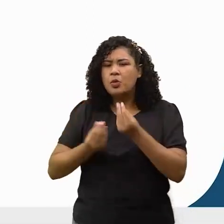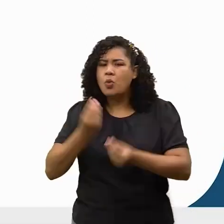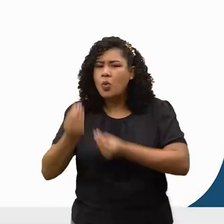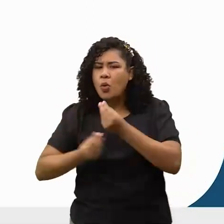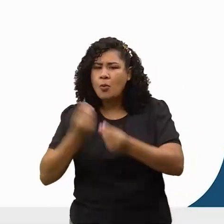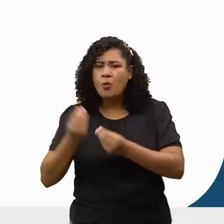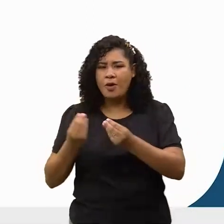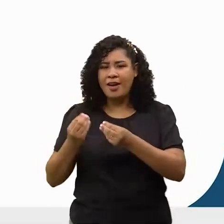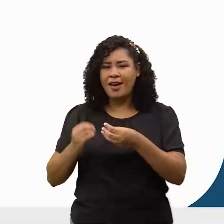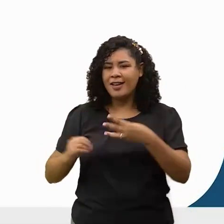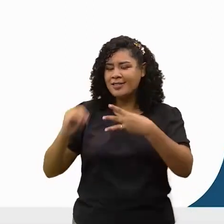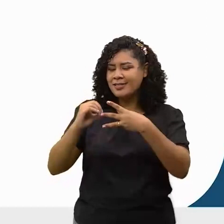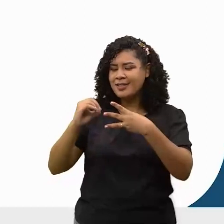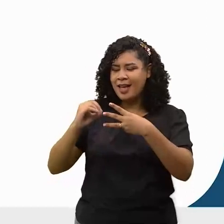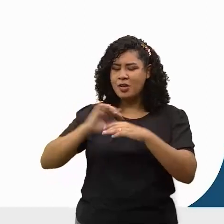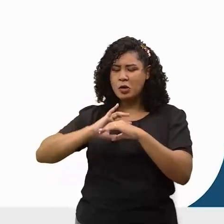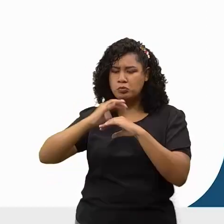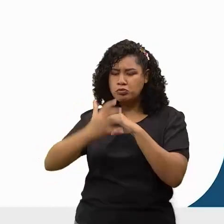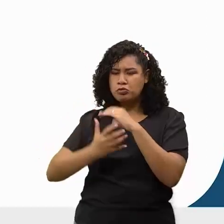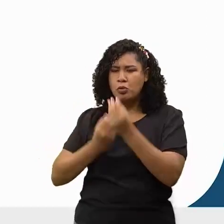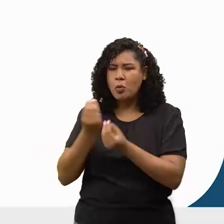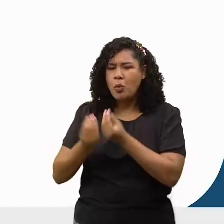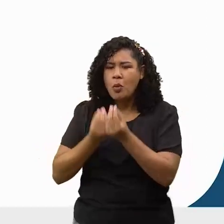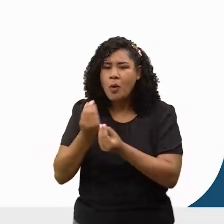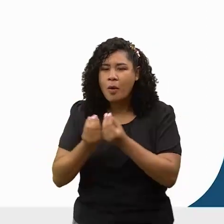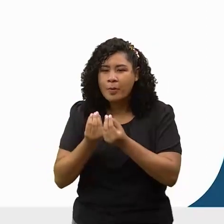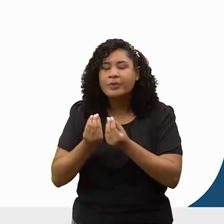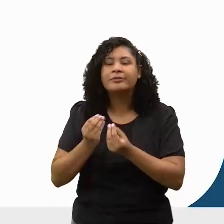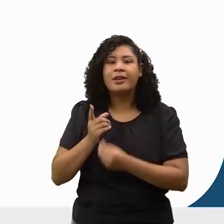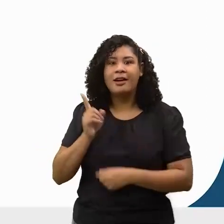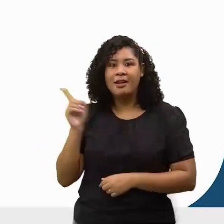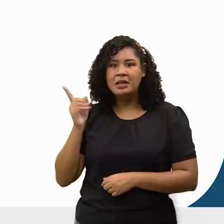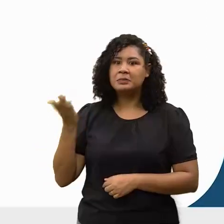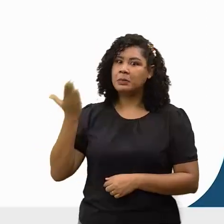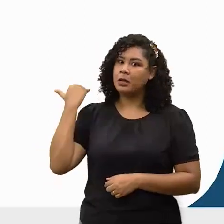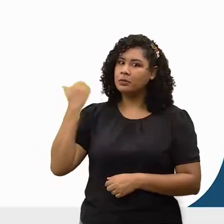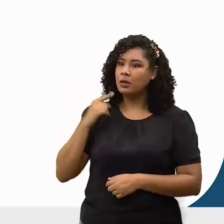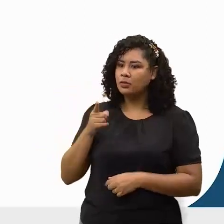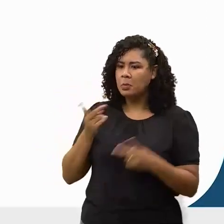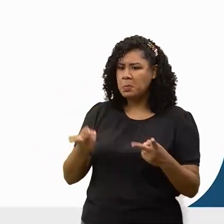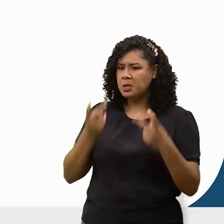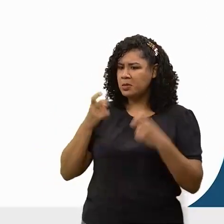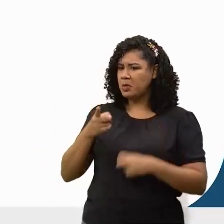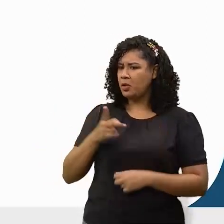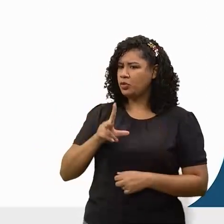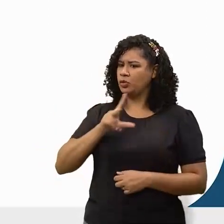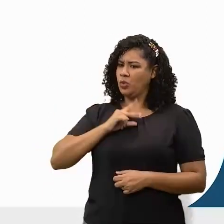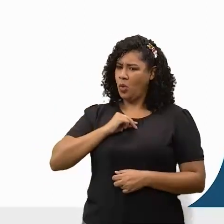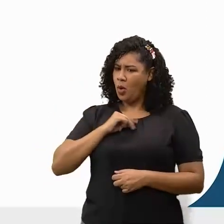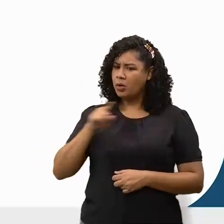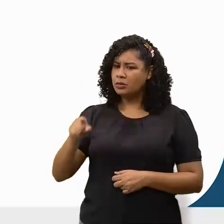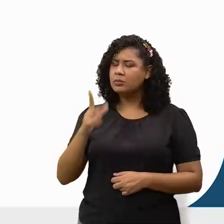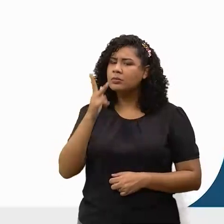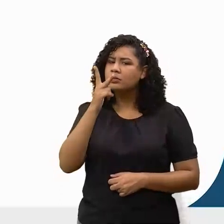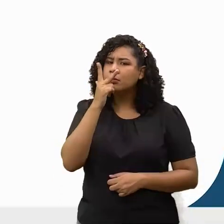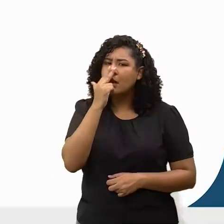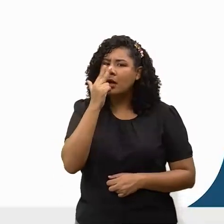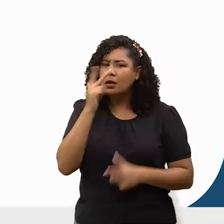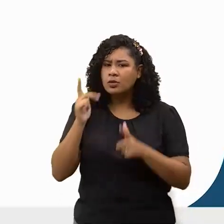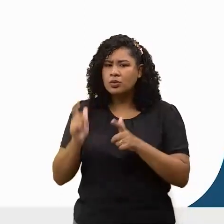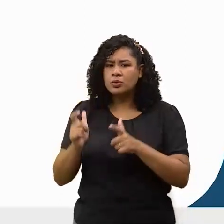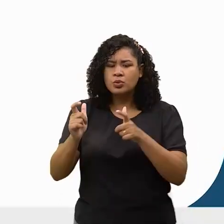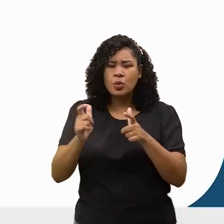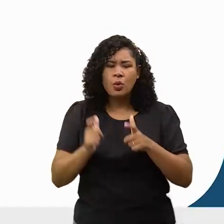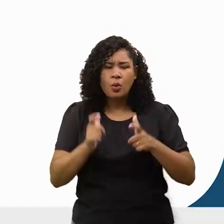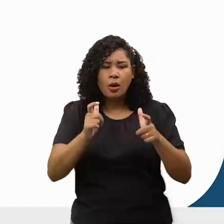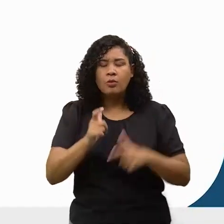algumas células. Para ele, na época, isso parecia muito com as celas onde os monges viviam.